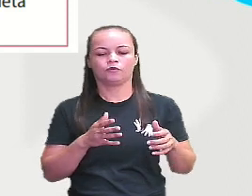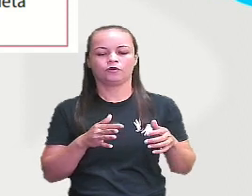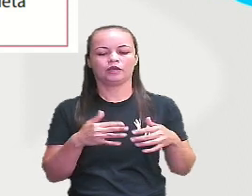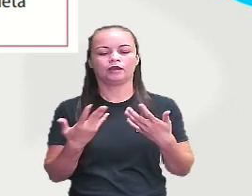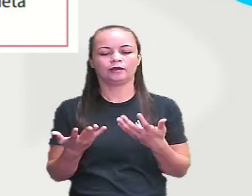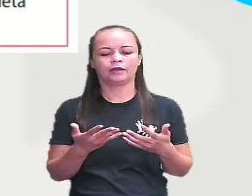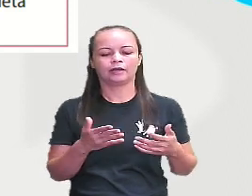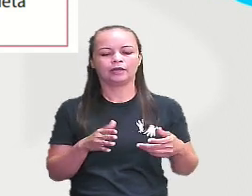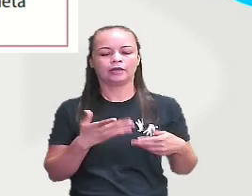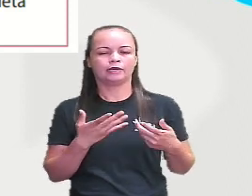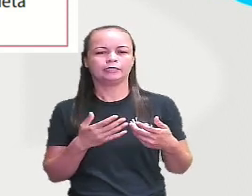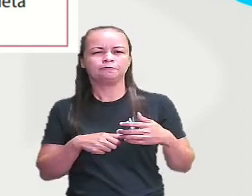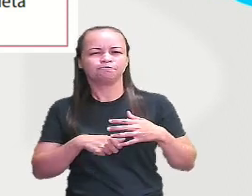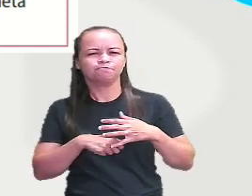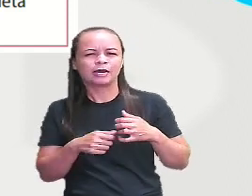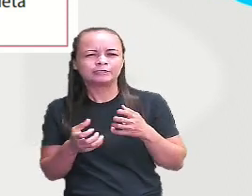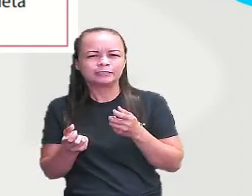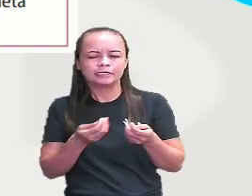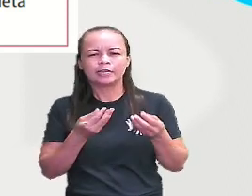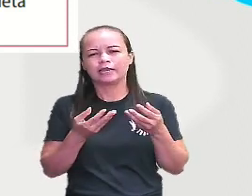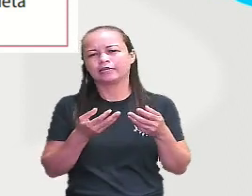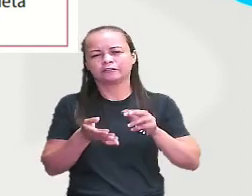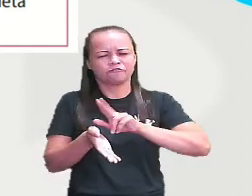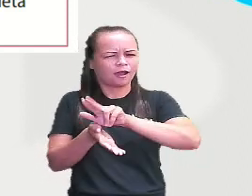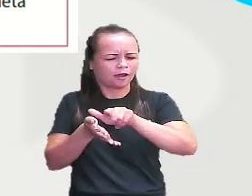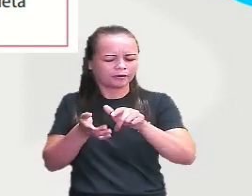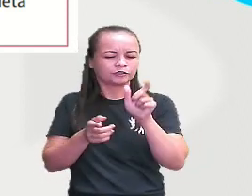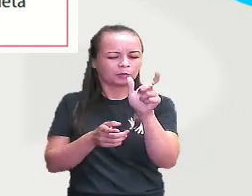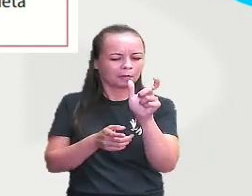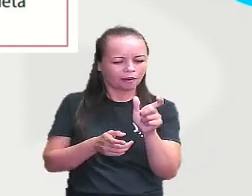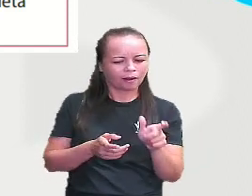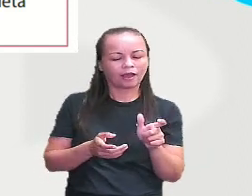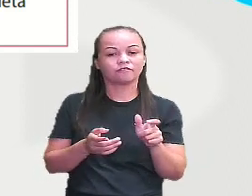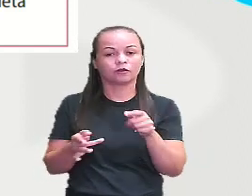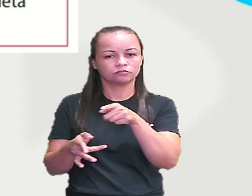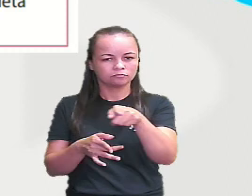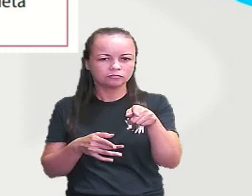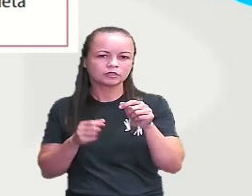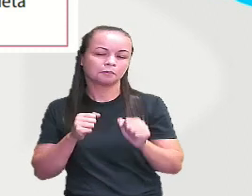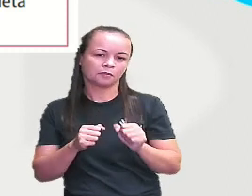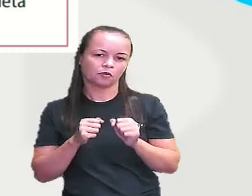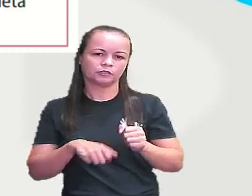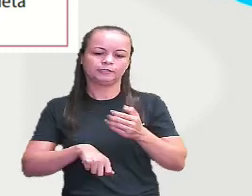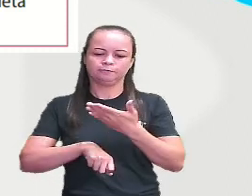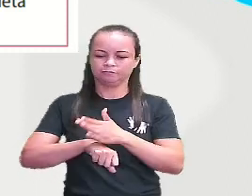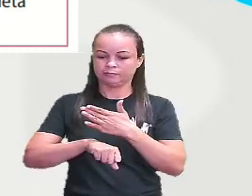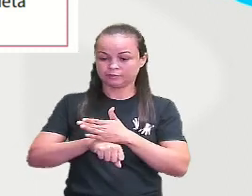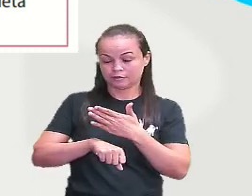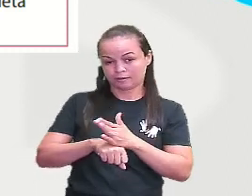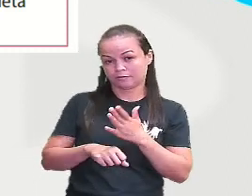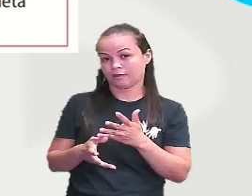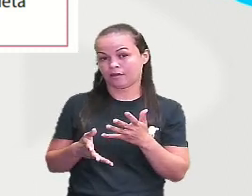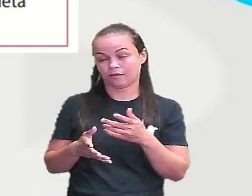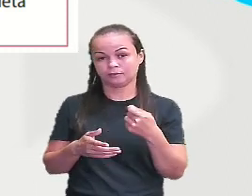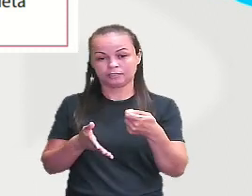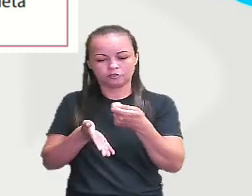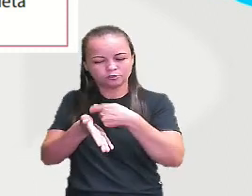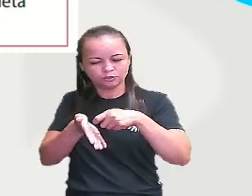né, improvável, entre outras. Onde você pode estar aí fazendo um exercício de